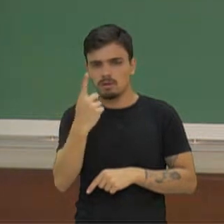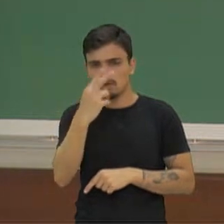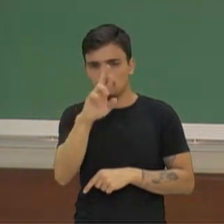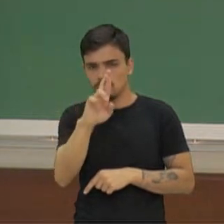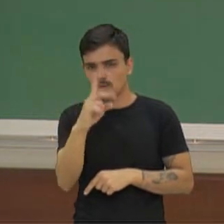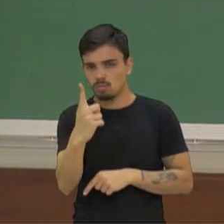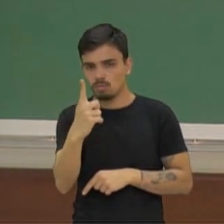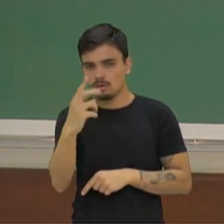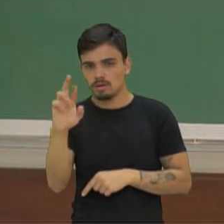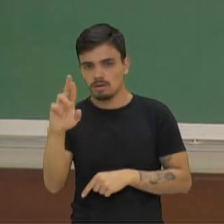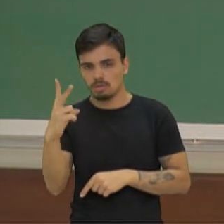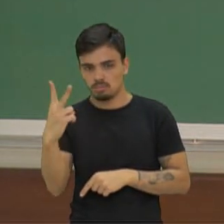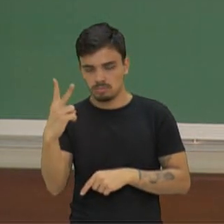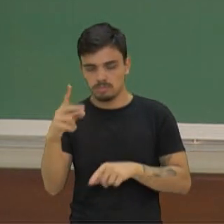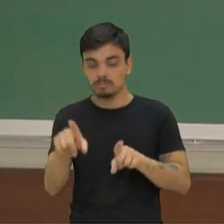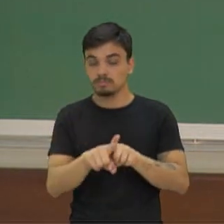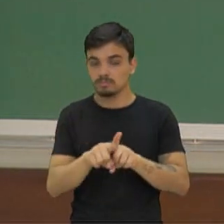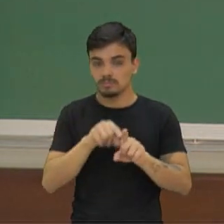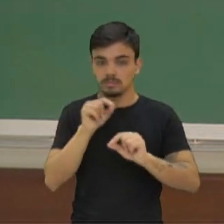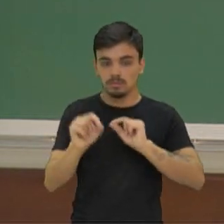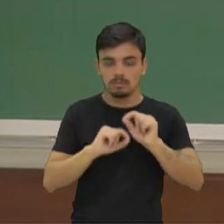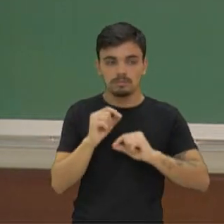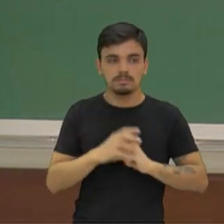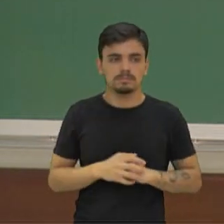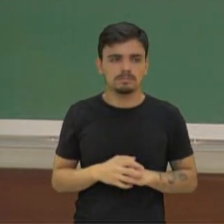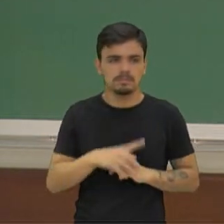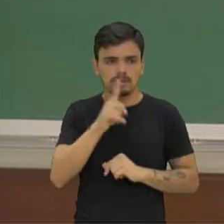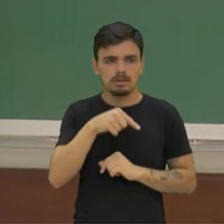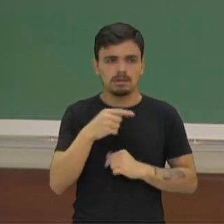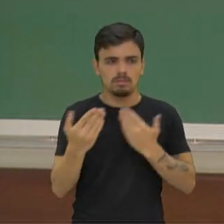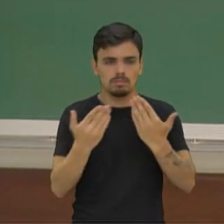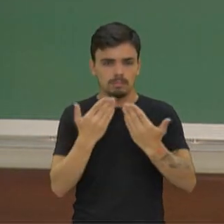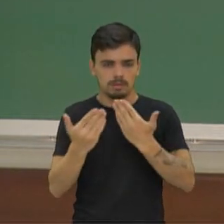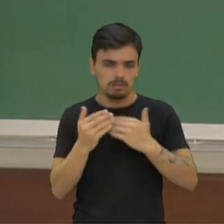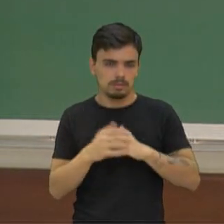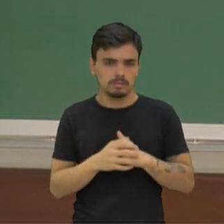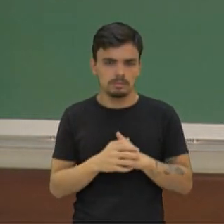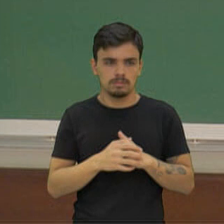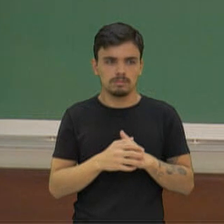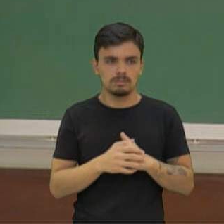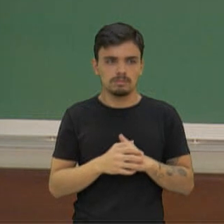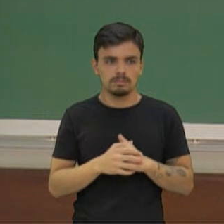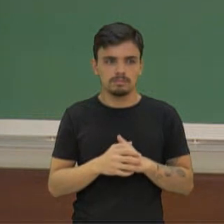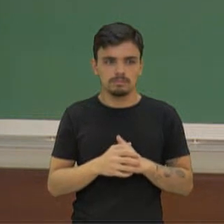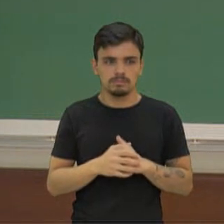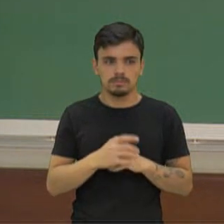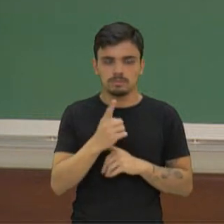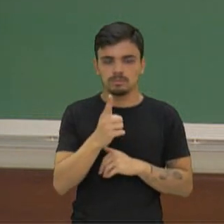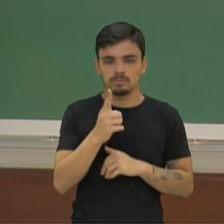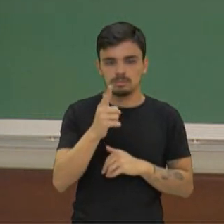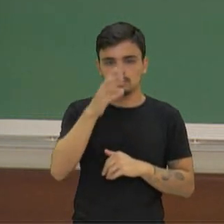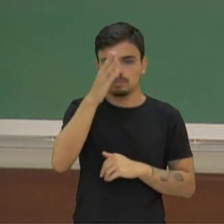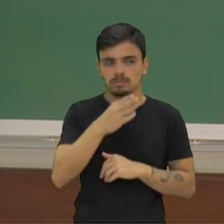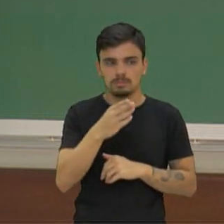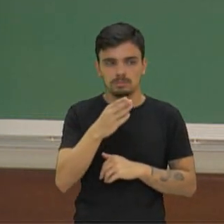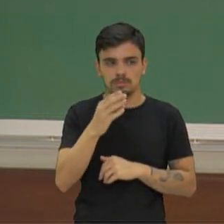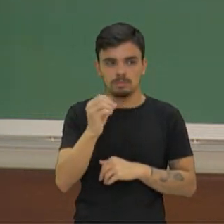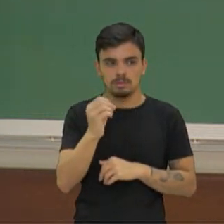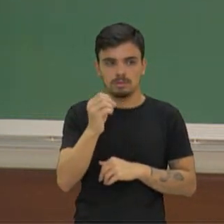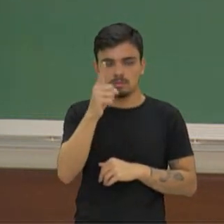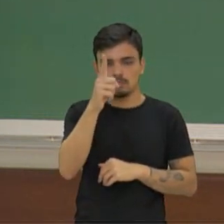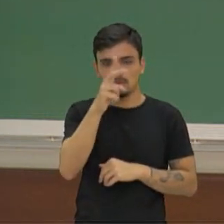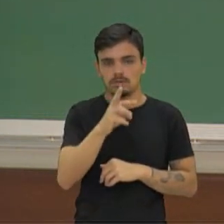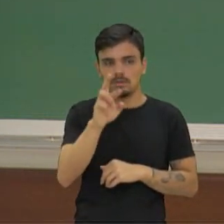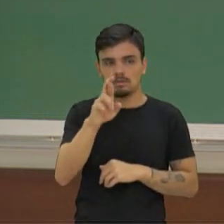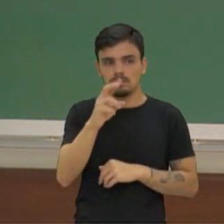R2. E esse paralelo vai ser 1 sobre R equivalente é igual a 1 sobre 12, inverso de 12,